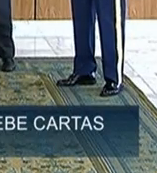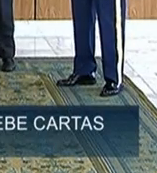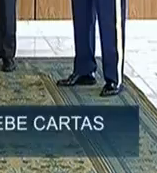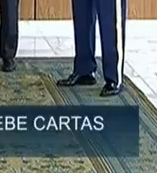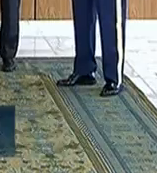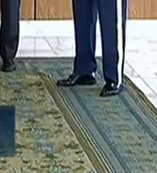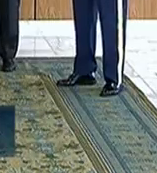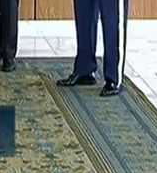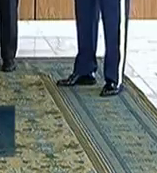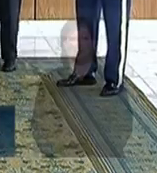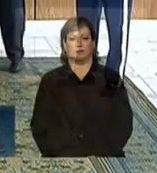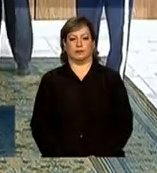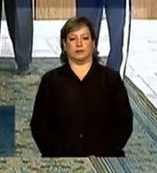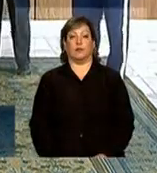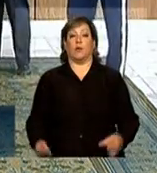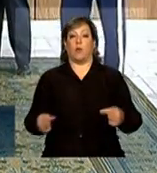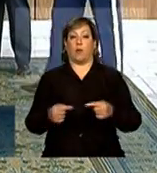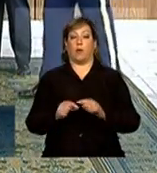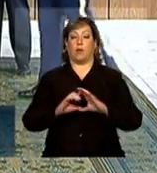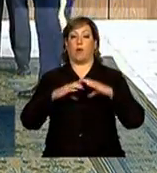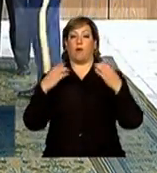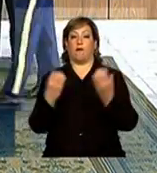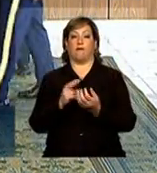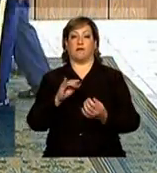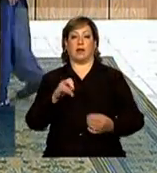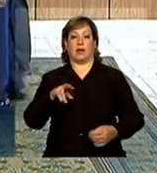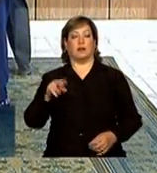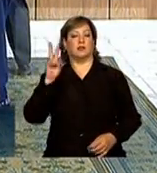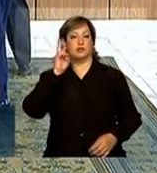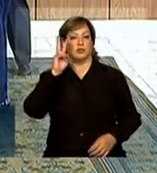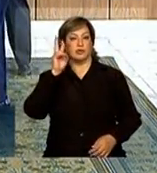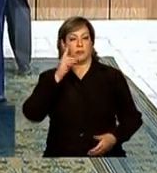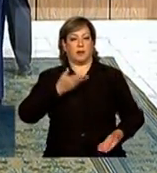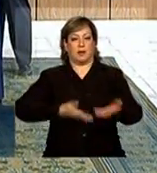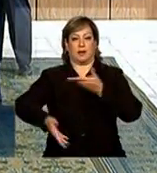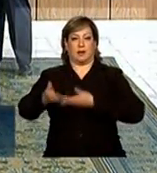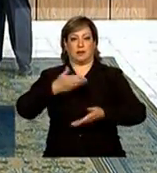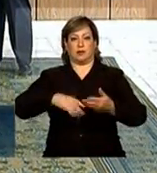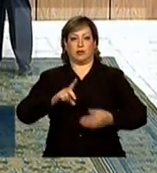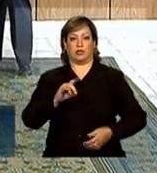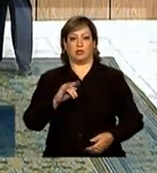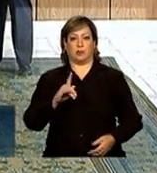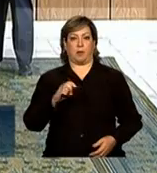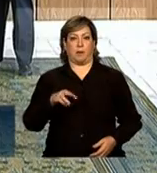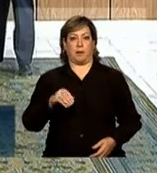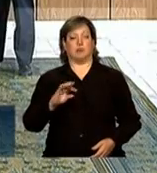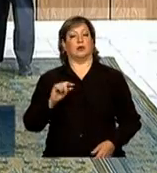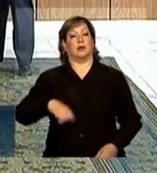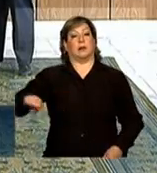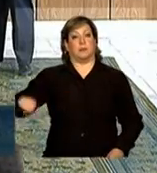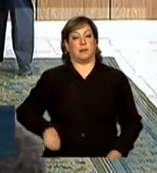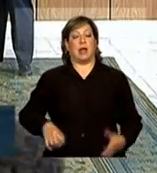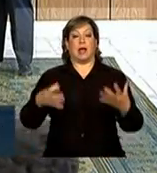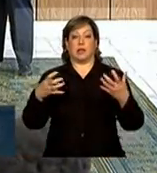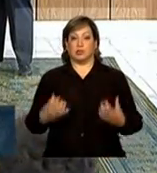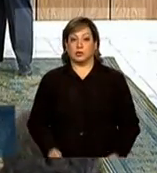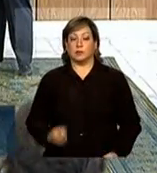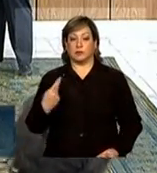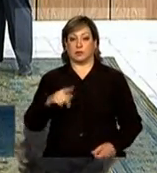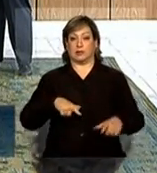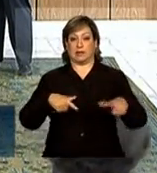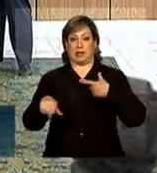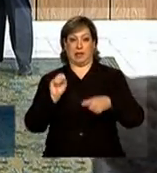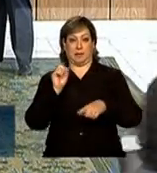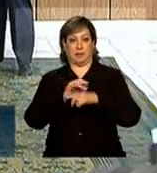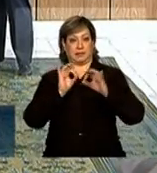De acordo com a Convenção de Viena sobre Relações Diplomáticas, o embaixador assume oficialmente suas funções no